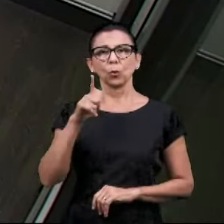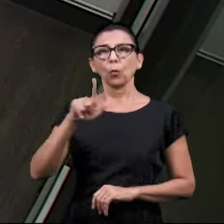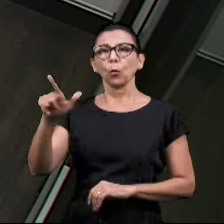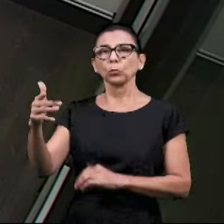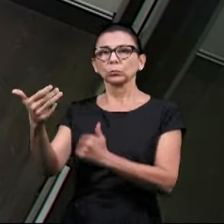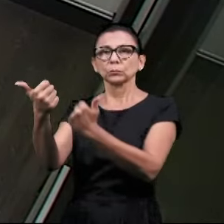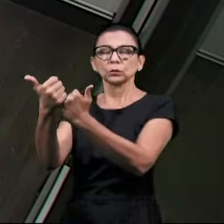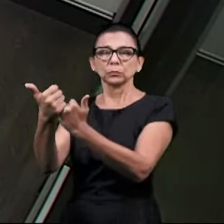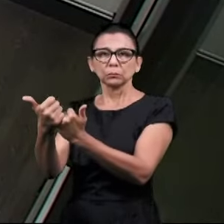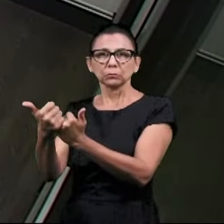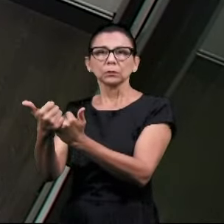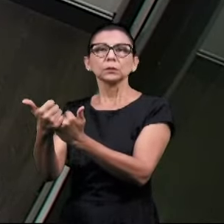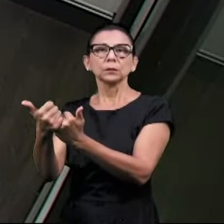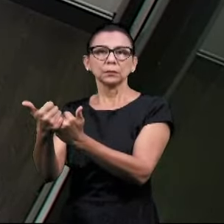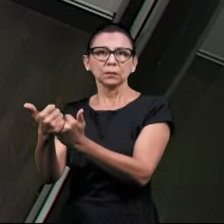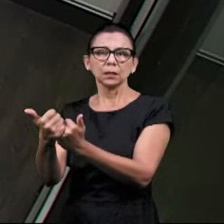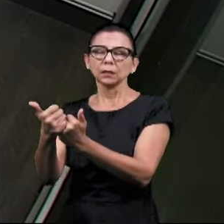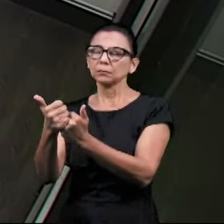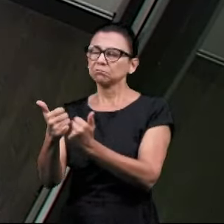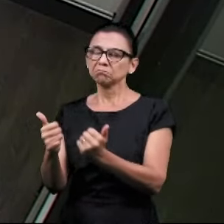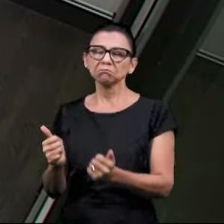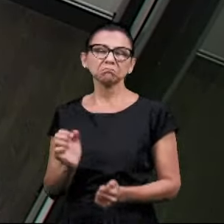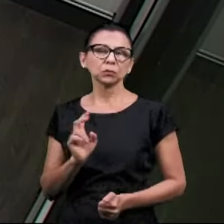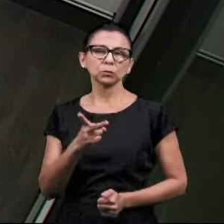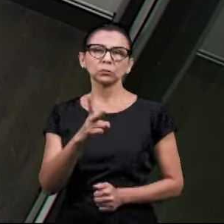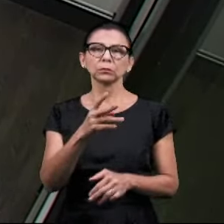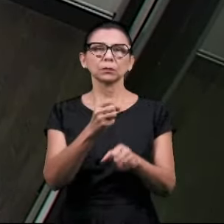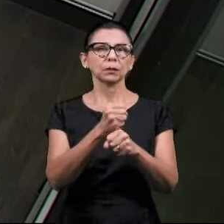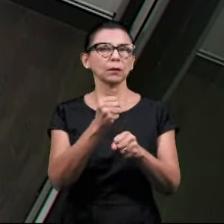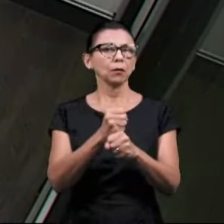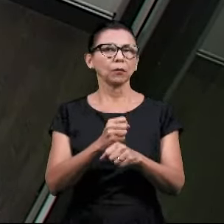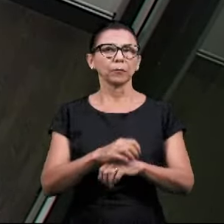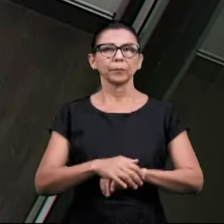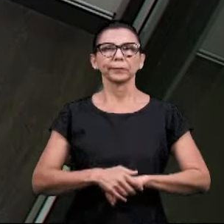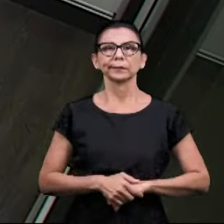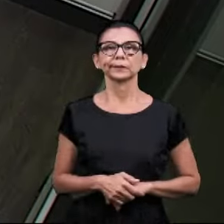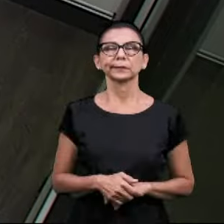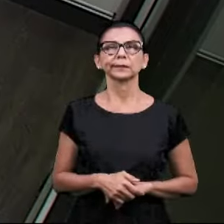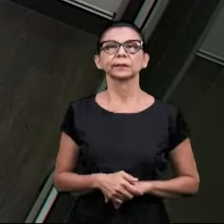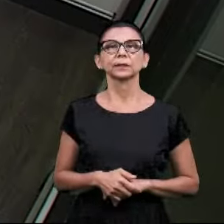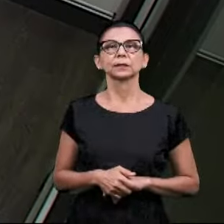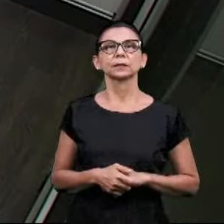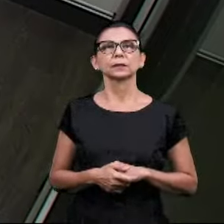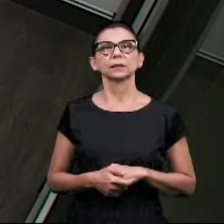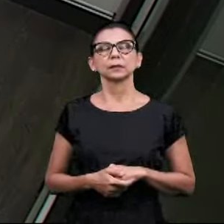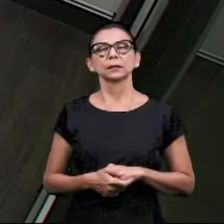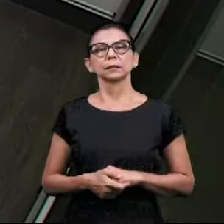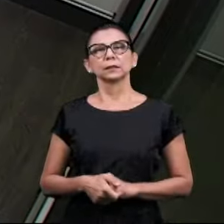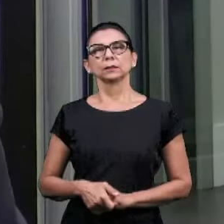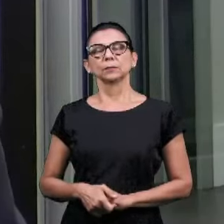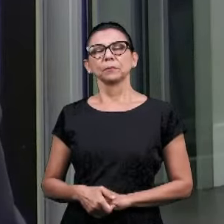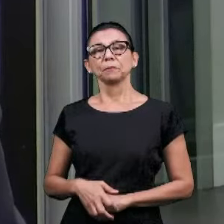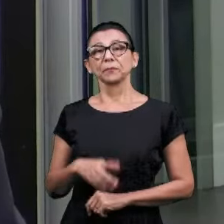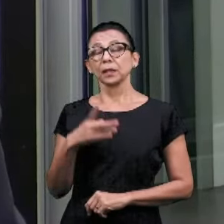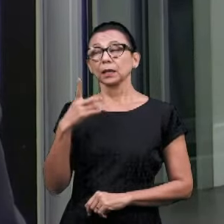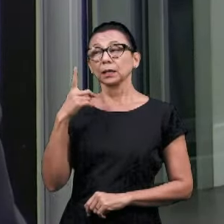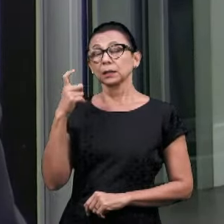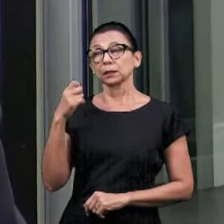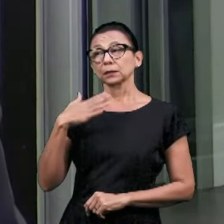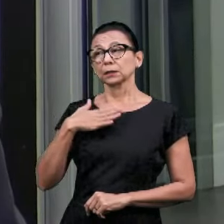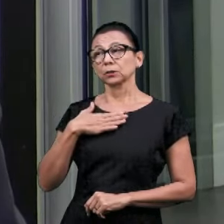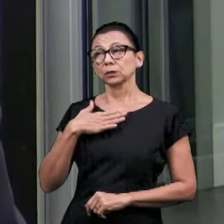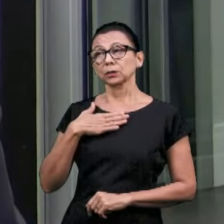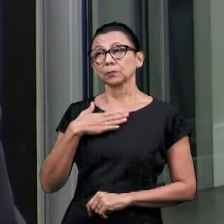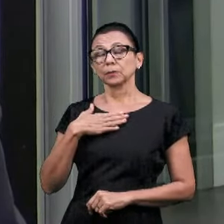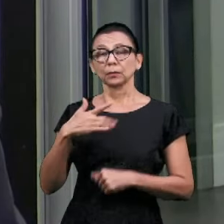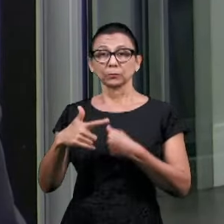algo que não pode parar. E interessante que na minha ordenação,